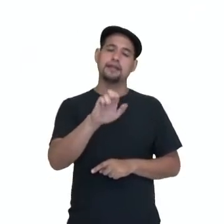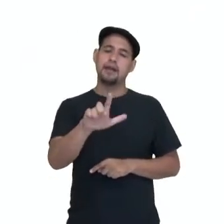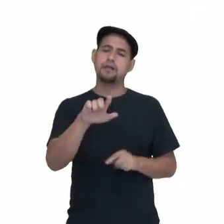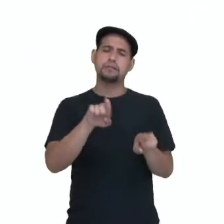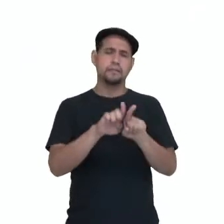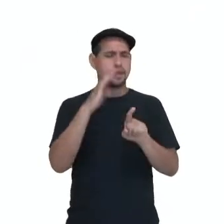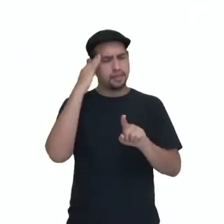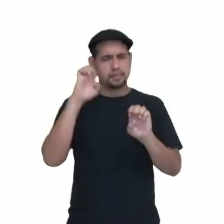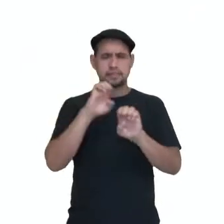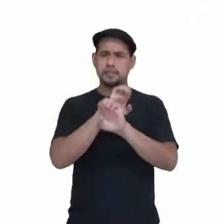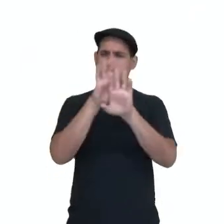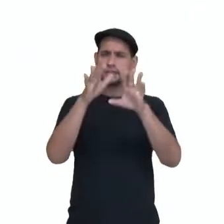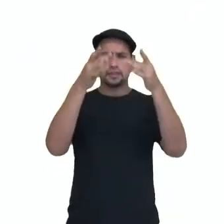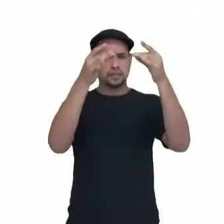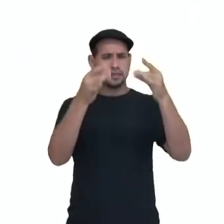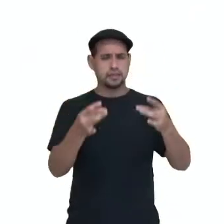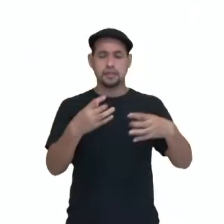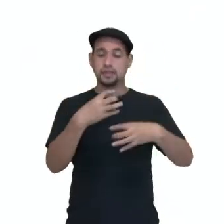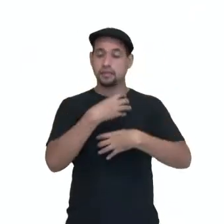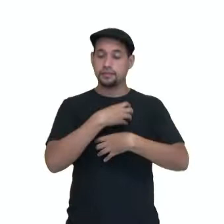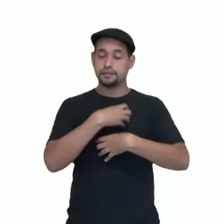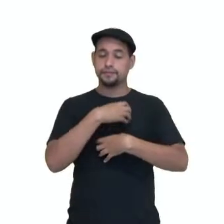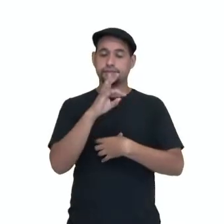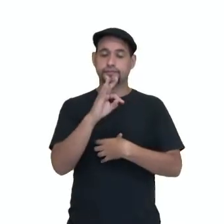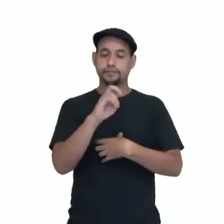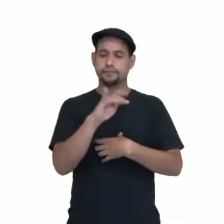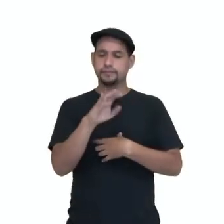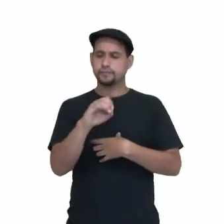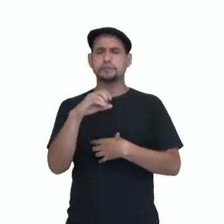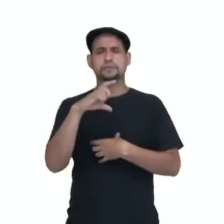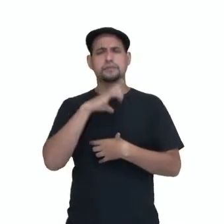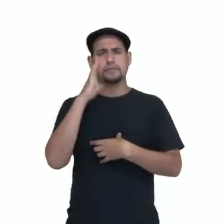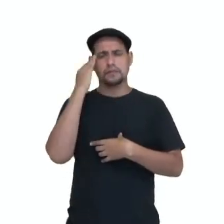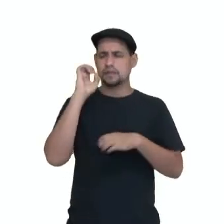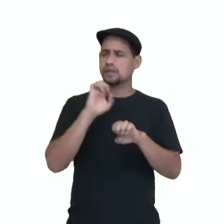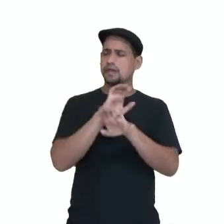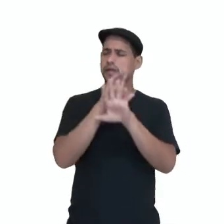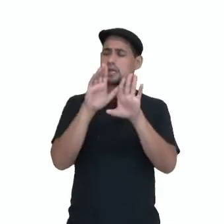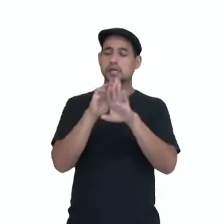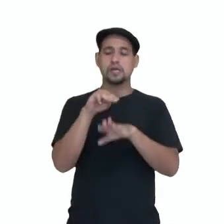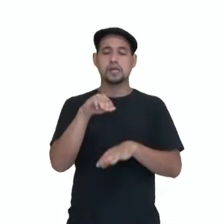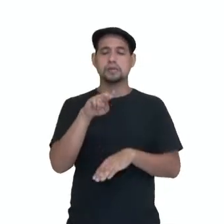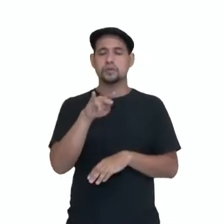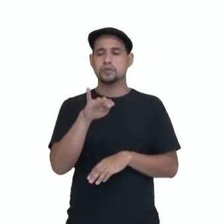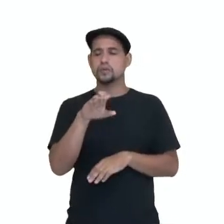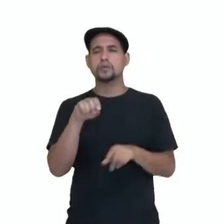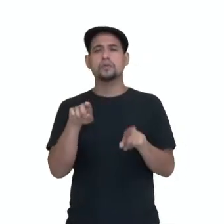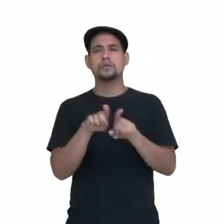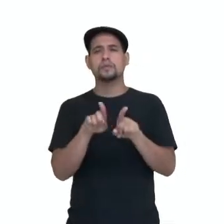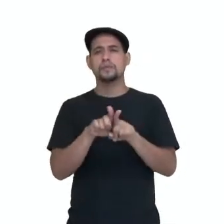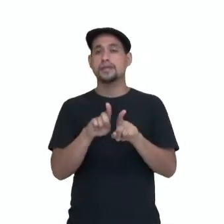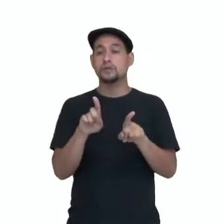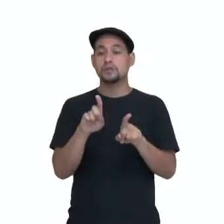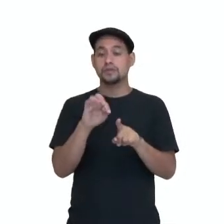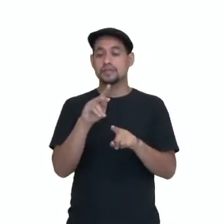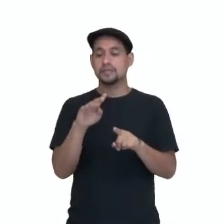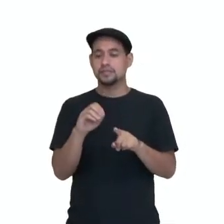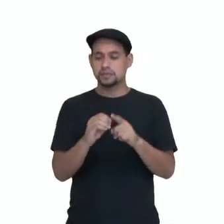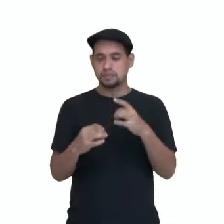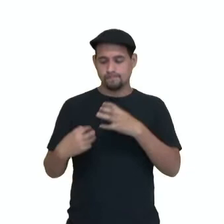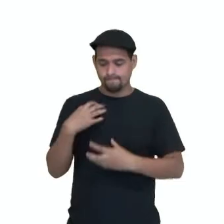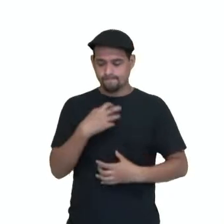e classificar os tipos de tecido conjuntivo, compreender o tecido muscular e as funções e o tecido nervoso e as suas